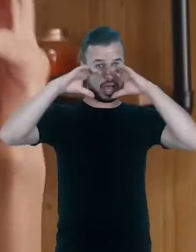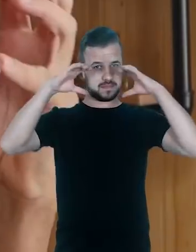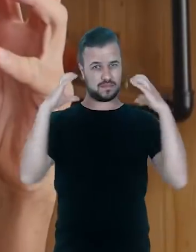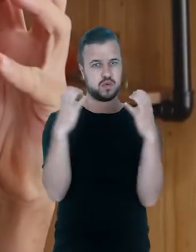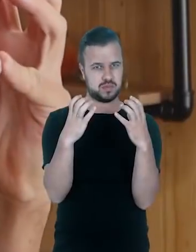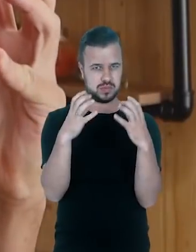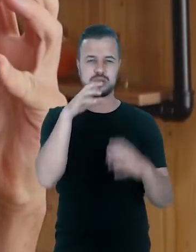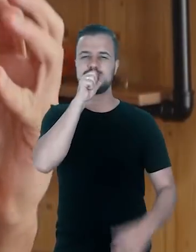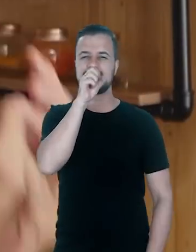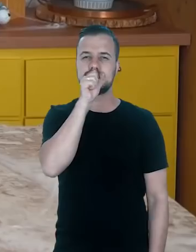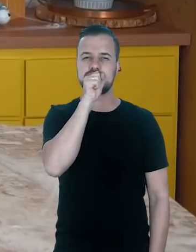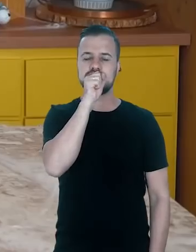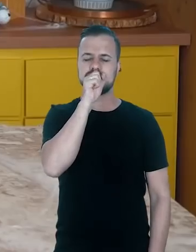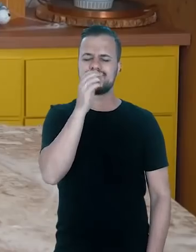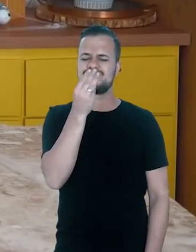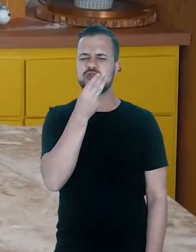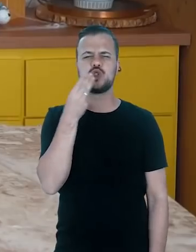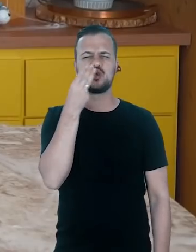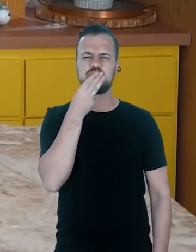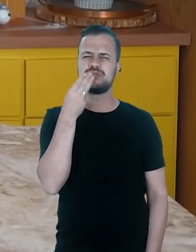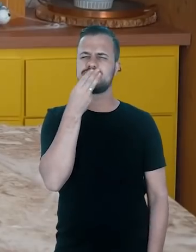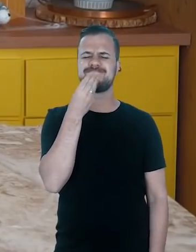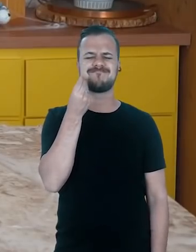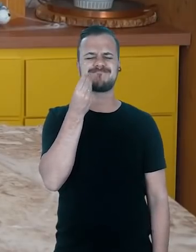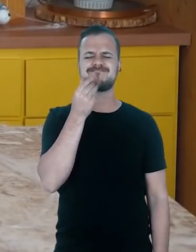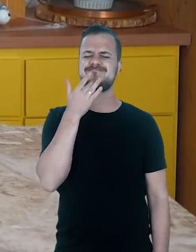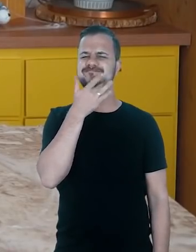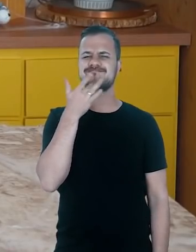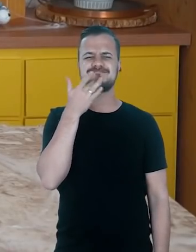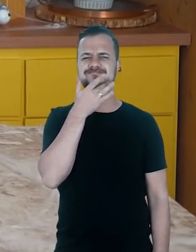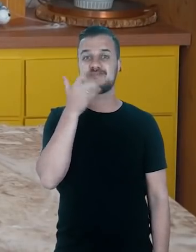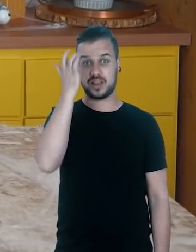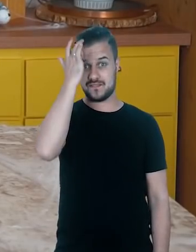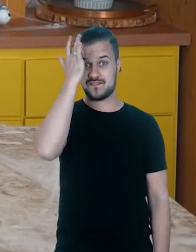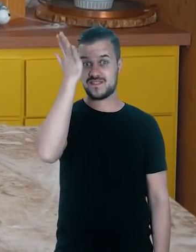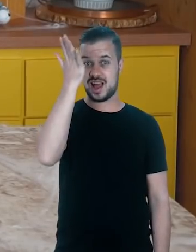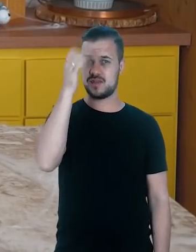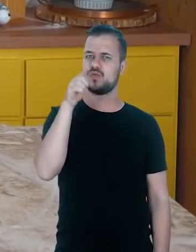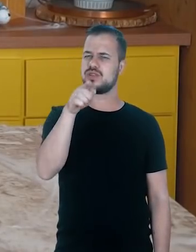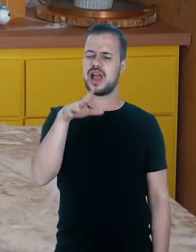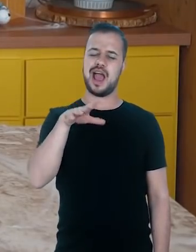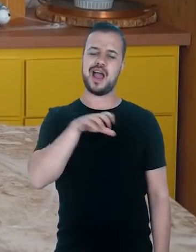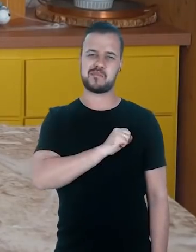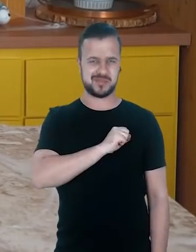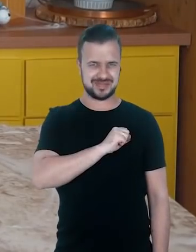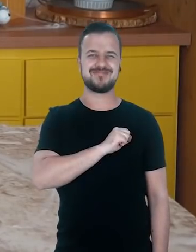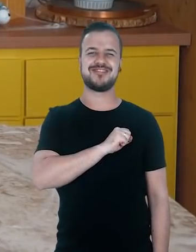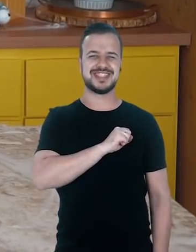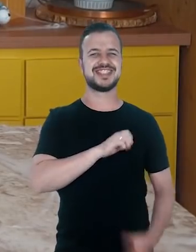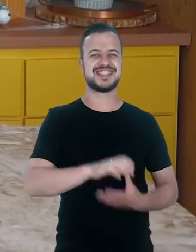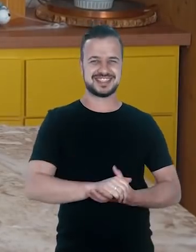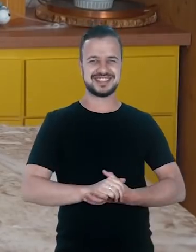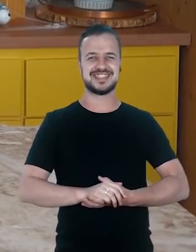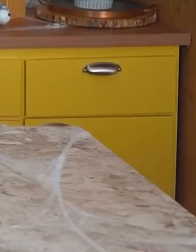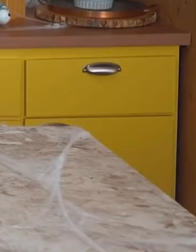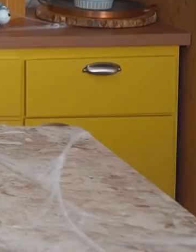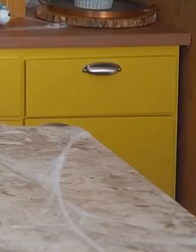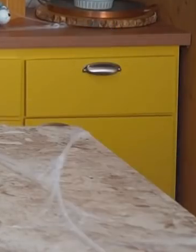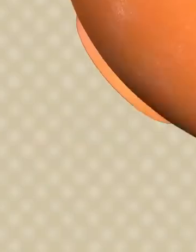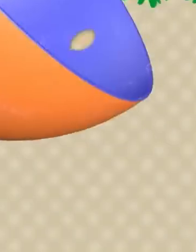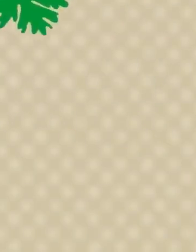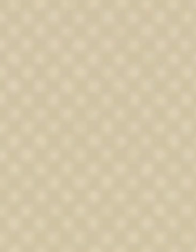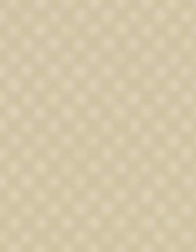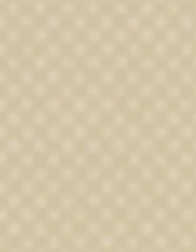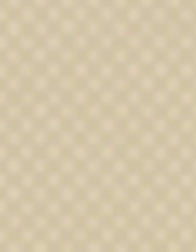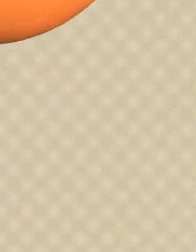uma abóbora, gente, mas só que é um docinho de leite em pó, super saboroso e super fácil de fazer. Vocês vão amar!